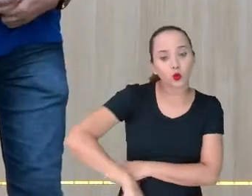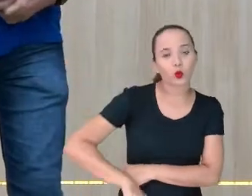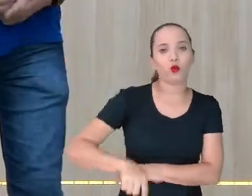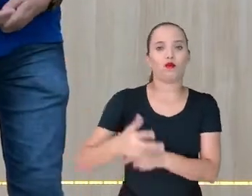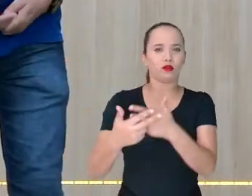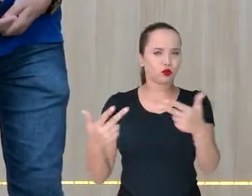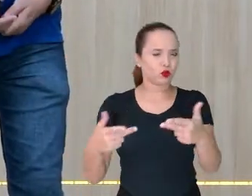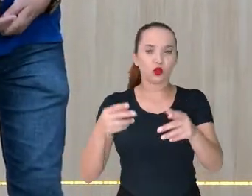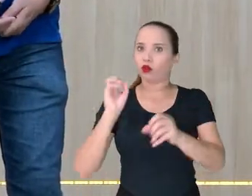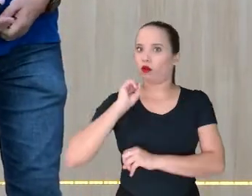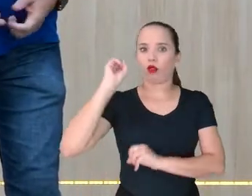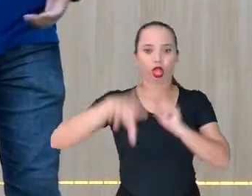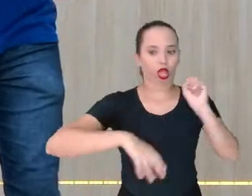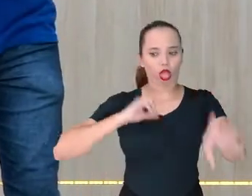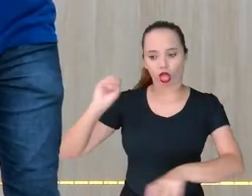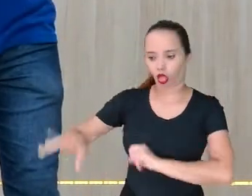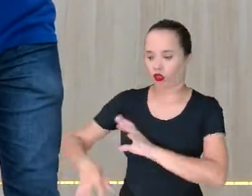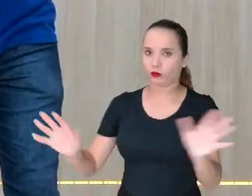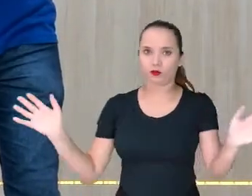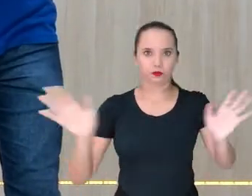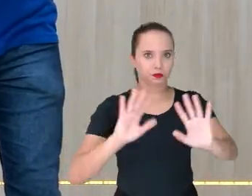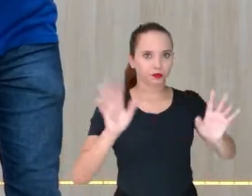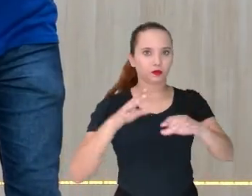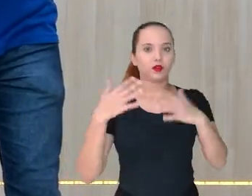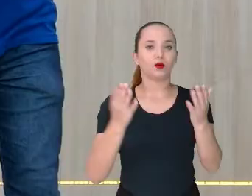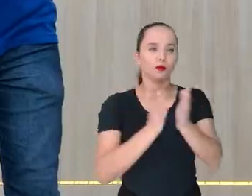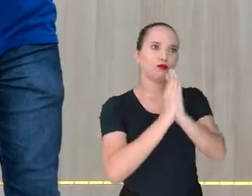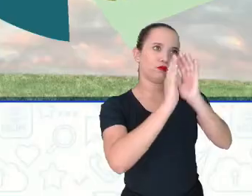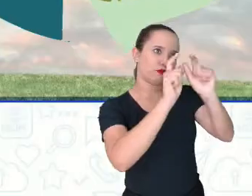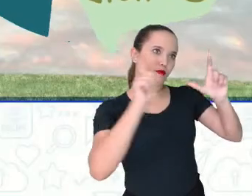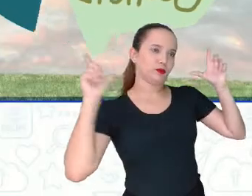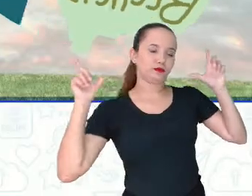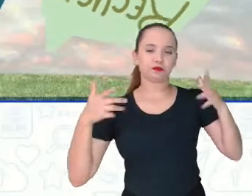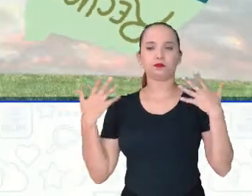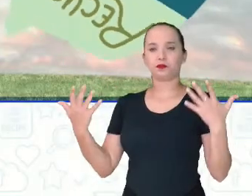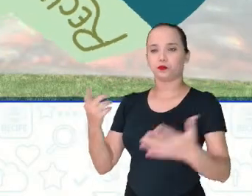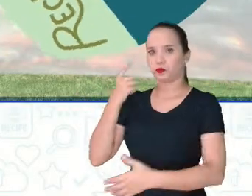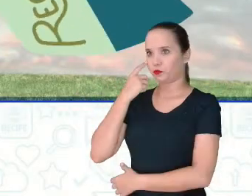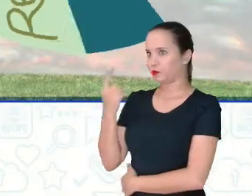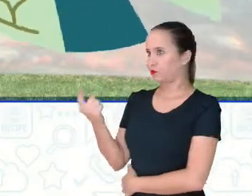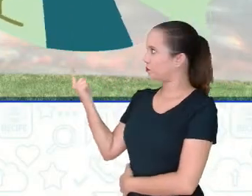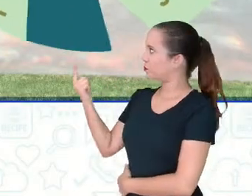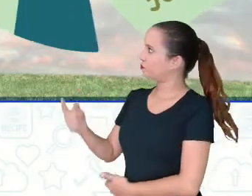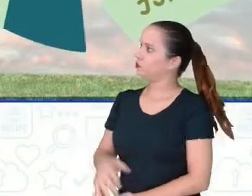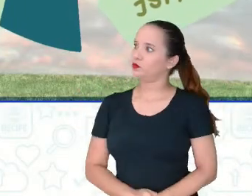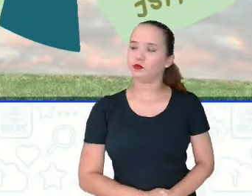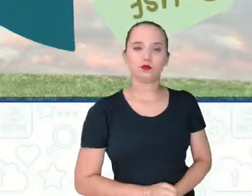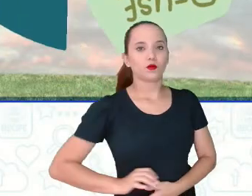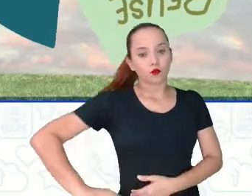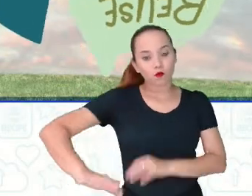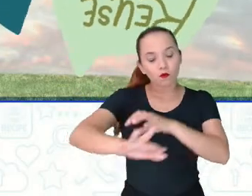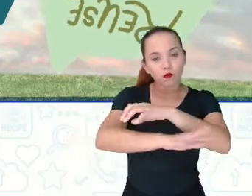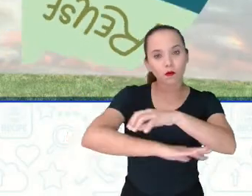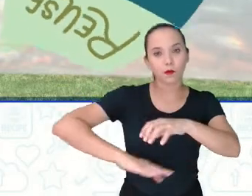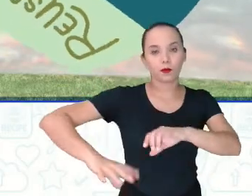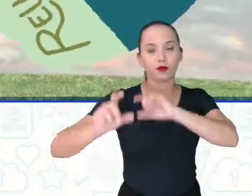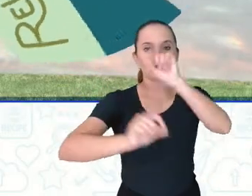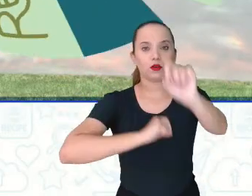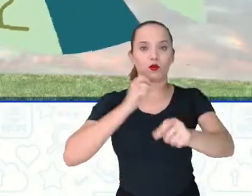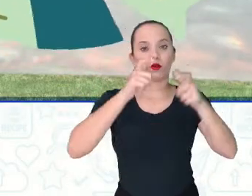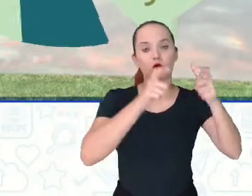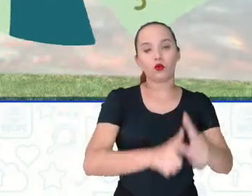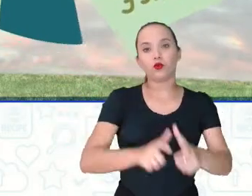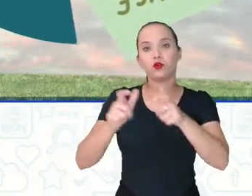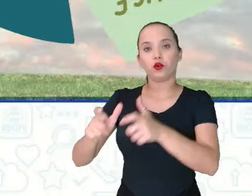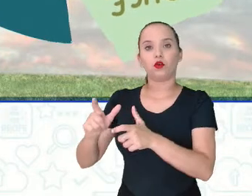não jogar fora. Então, joga aí em tela cheia de novo. Então, o meio ambiente aí, ó, o que é que tem dizendo? O meio ambiente é o local onde